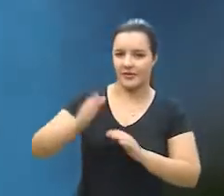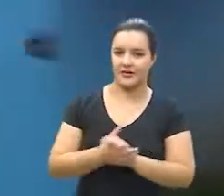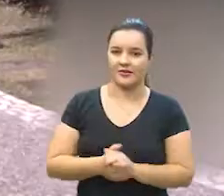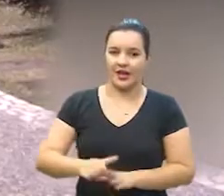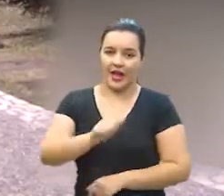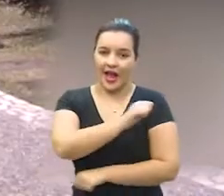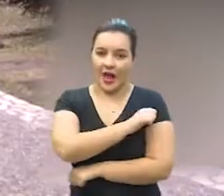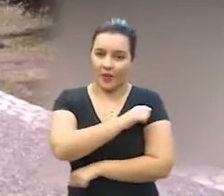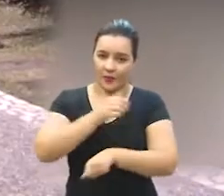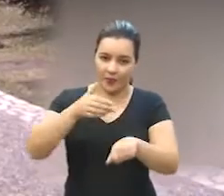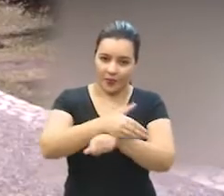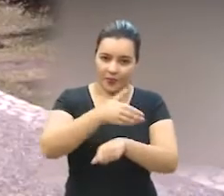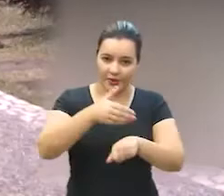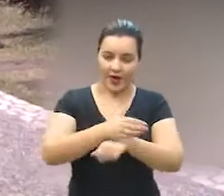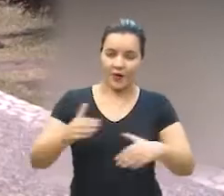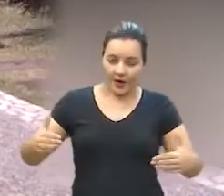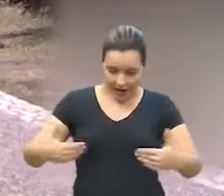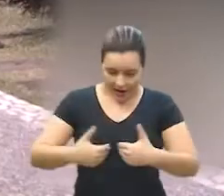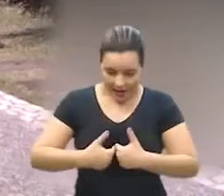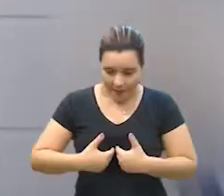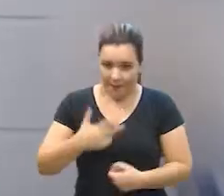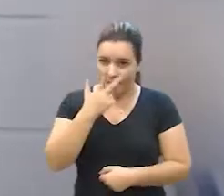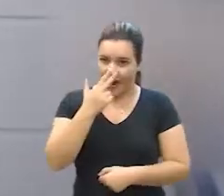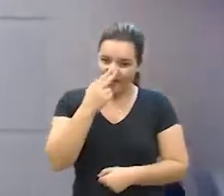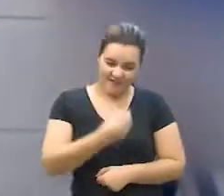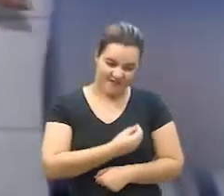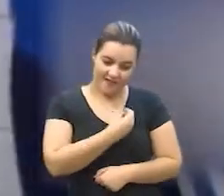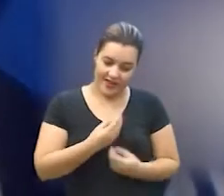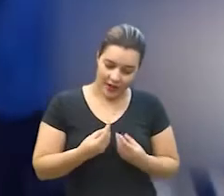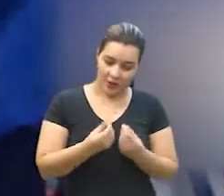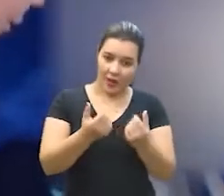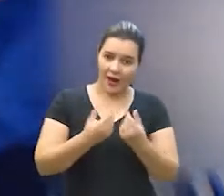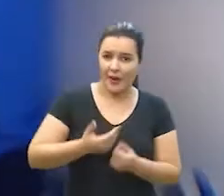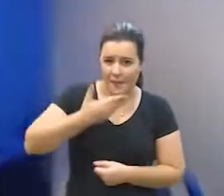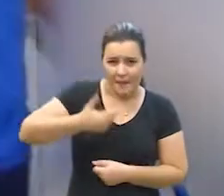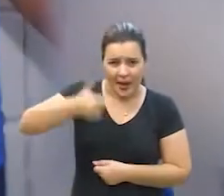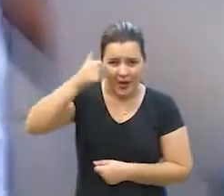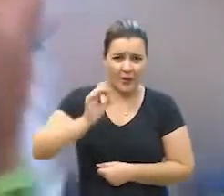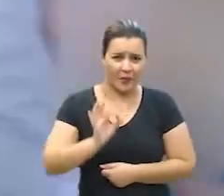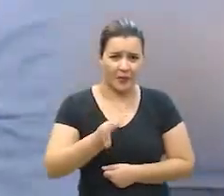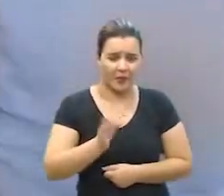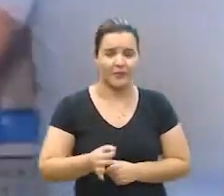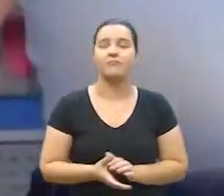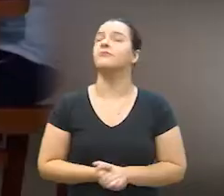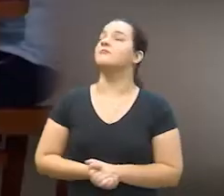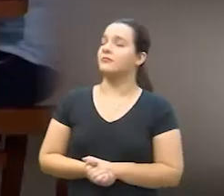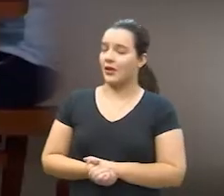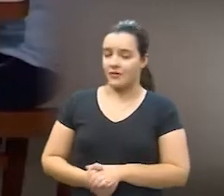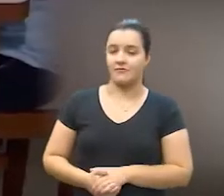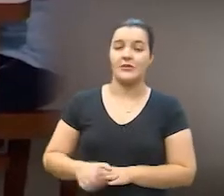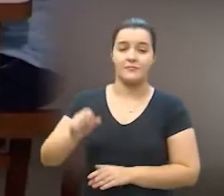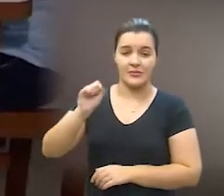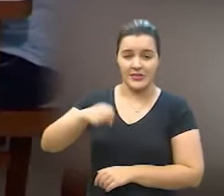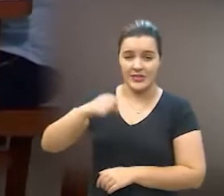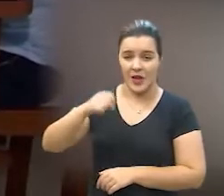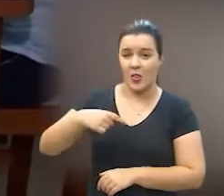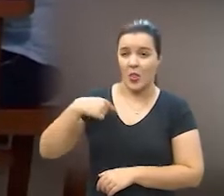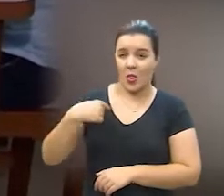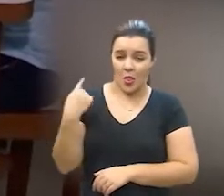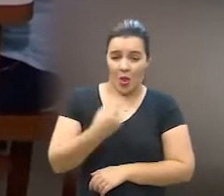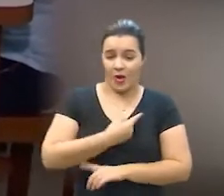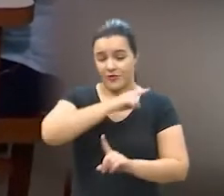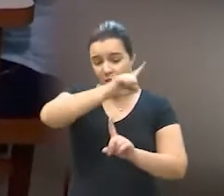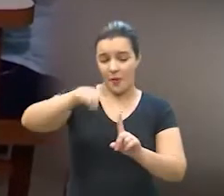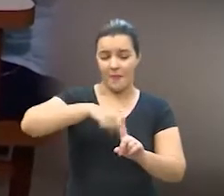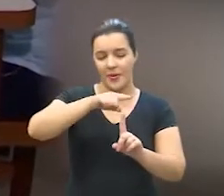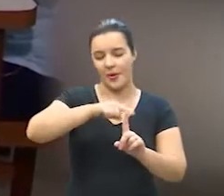aí, os alunos, eles conseguem obter mais qualidade de vida mesmo? Sim, o nosso objetivo principal é